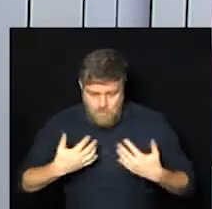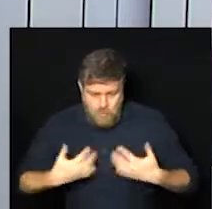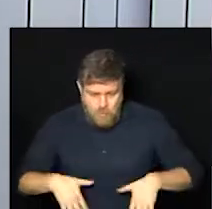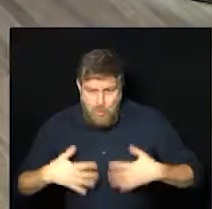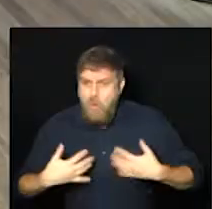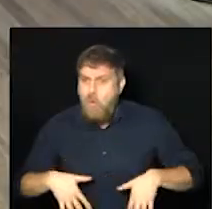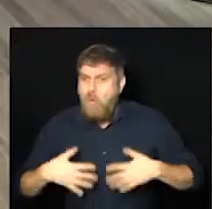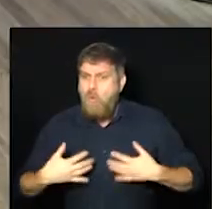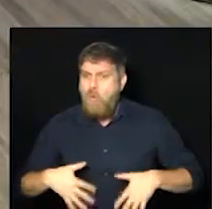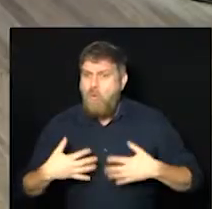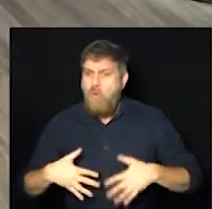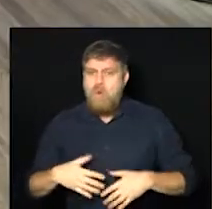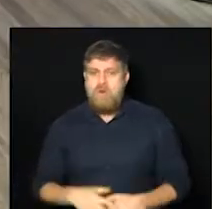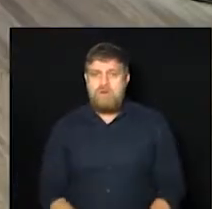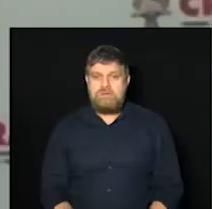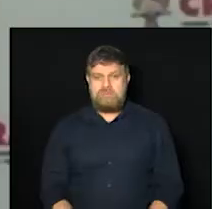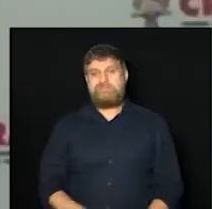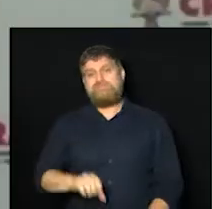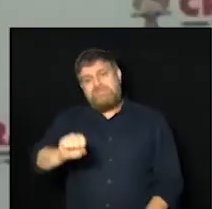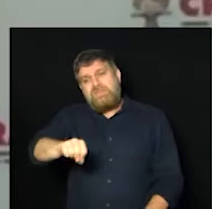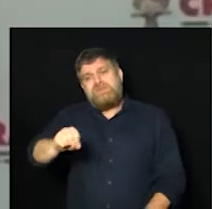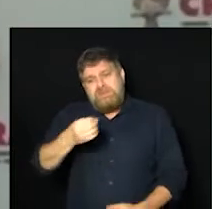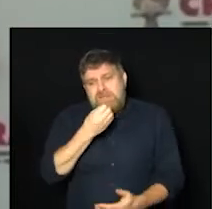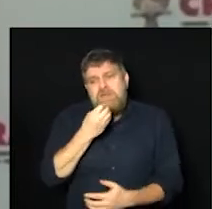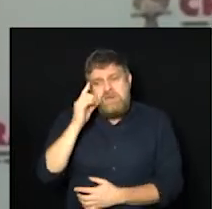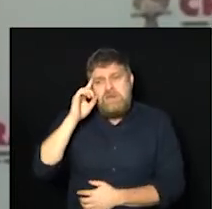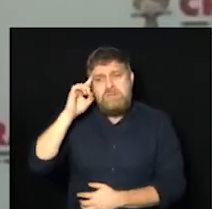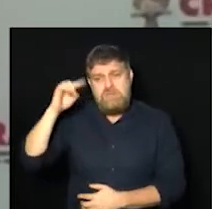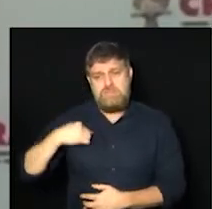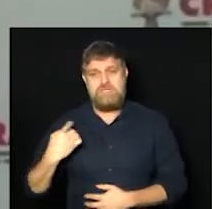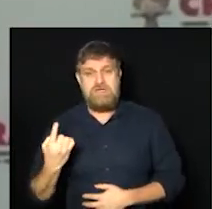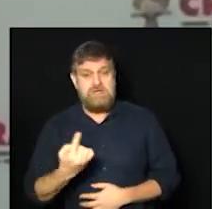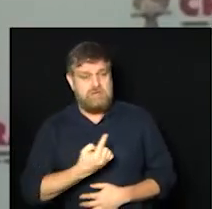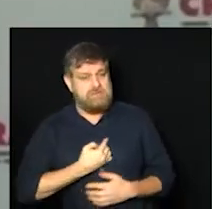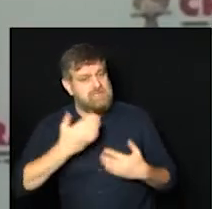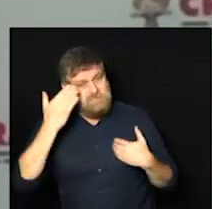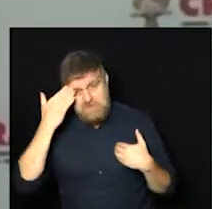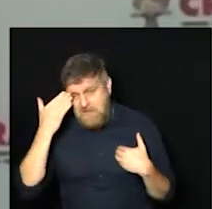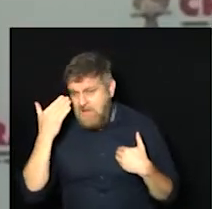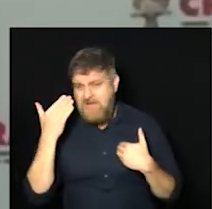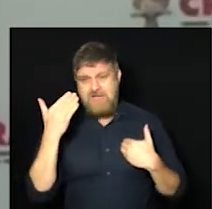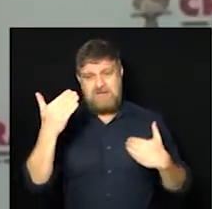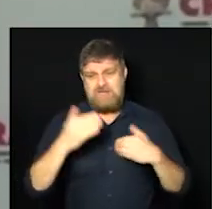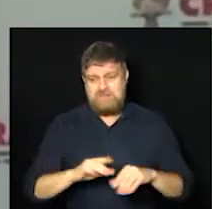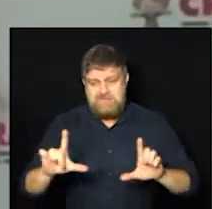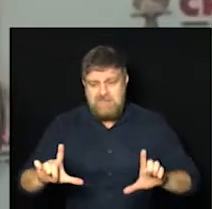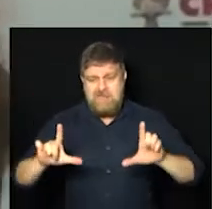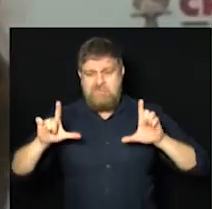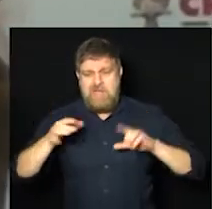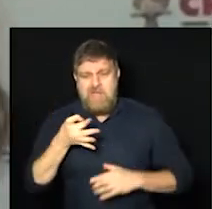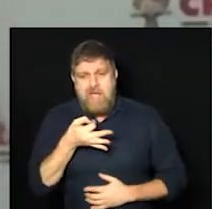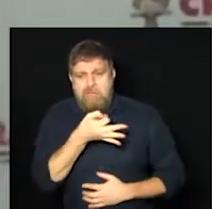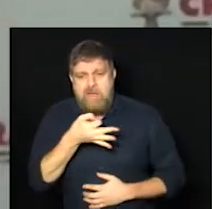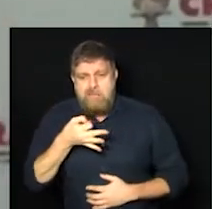né? Sim, bom dia. Nós é que agradecemos a oportunidade de poder falar desse tema, que para a gente é